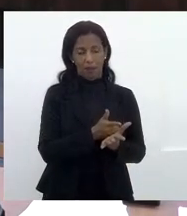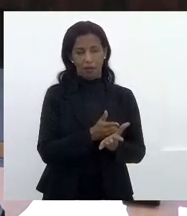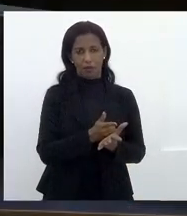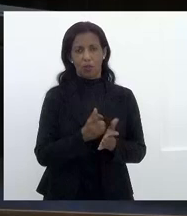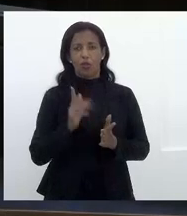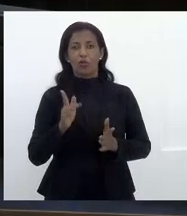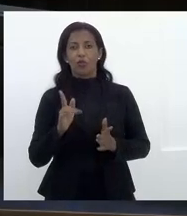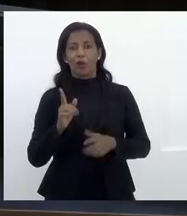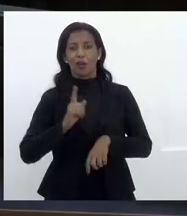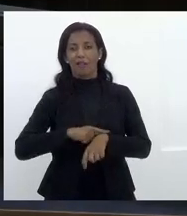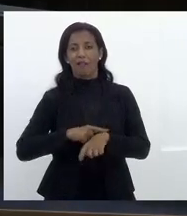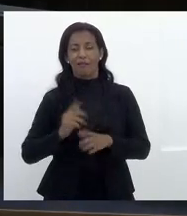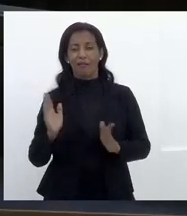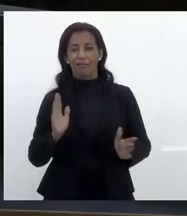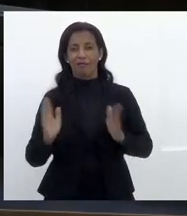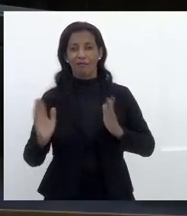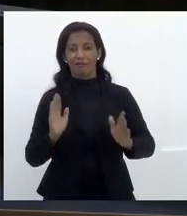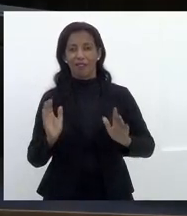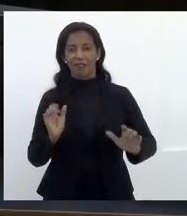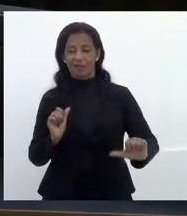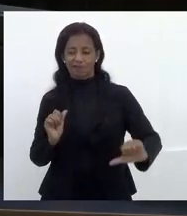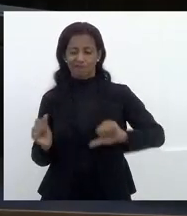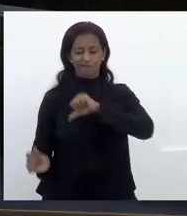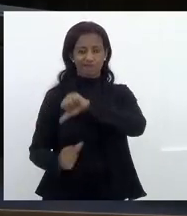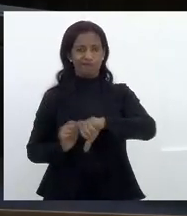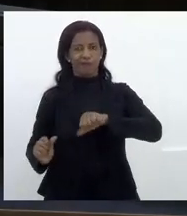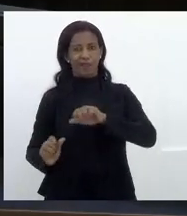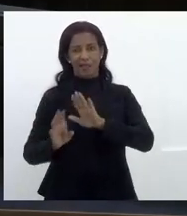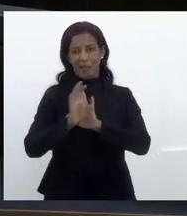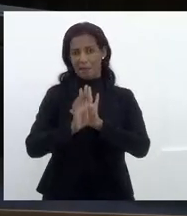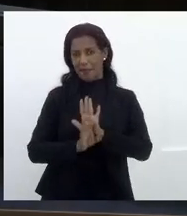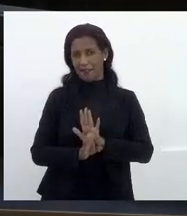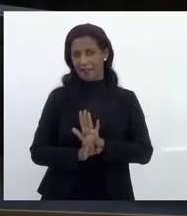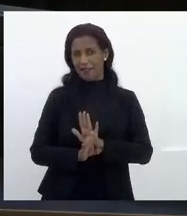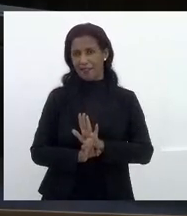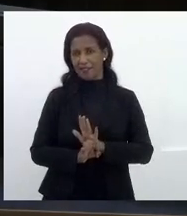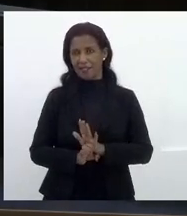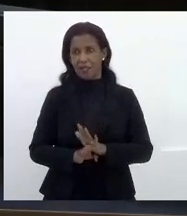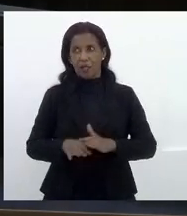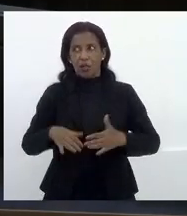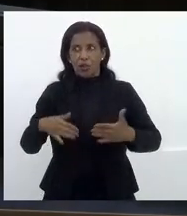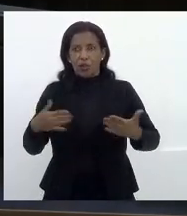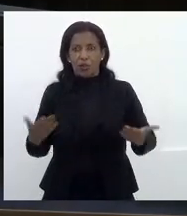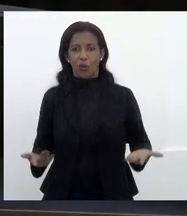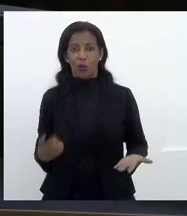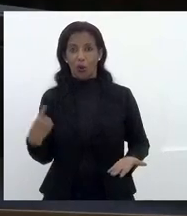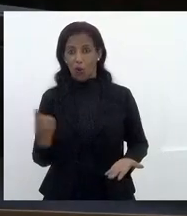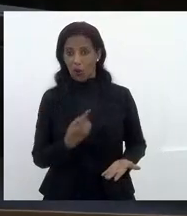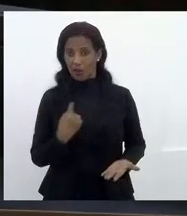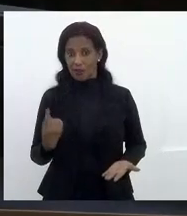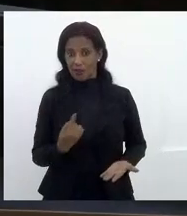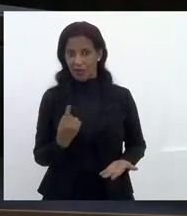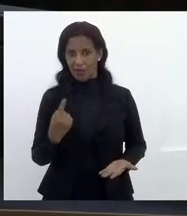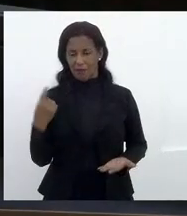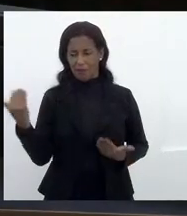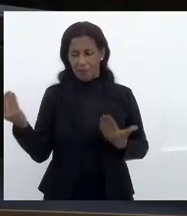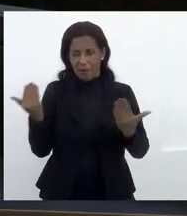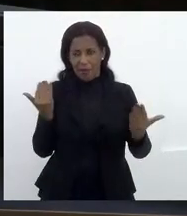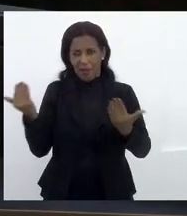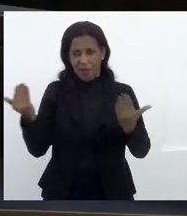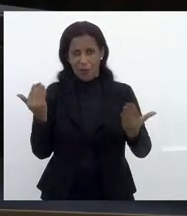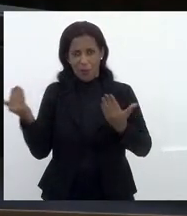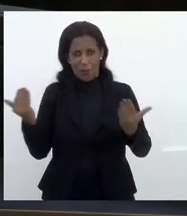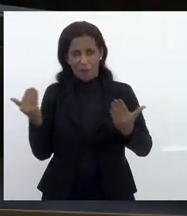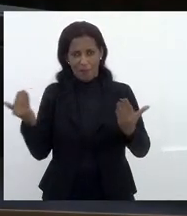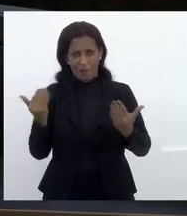Marco temporal agora virou a emenda Nossa mas para ele equiparar ao